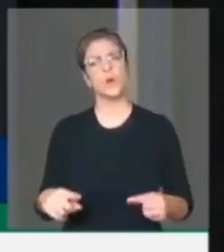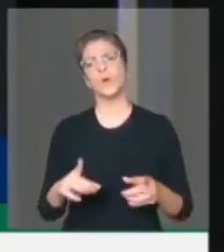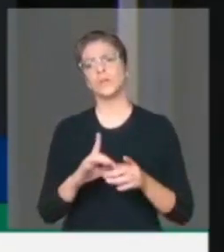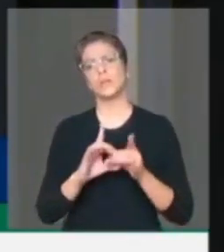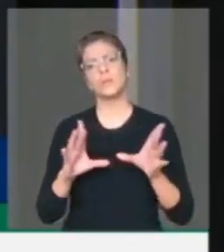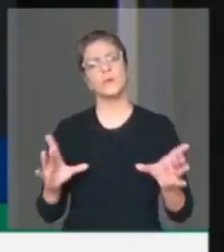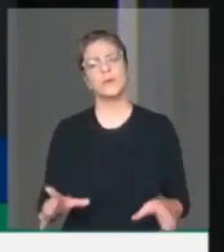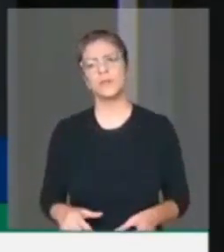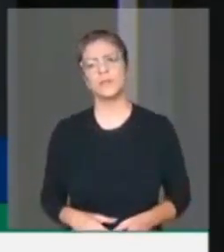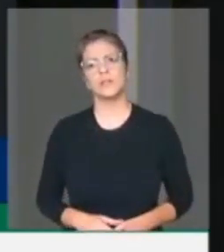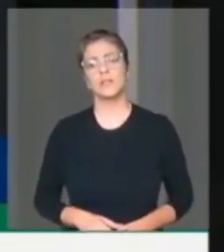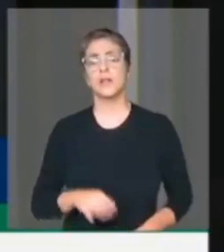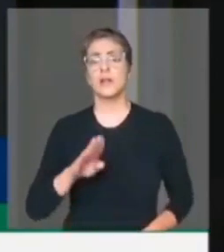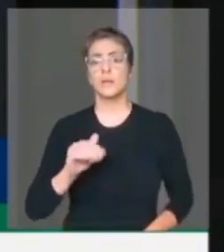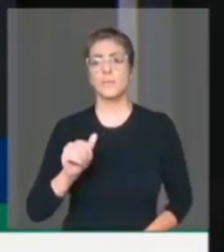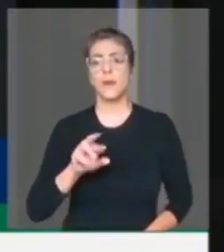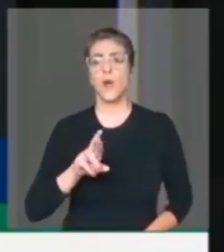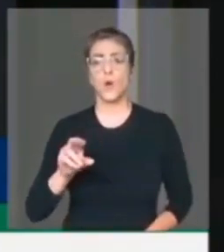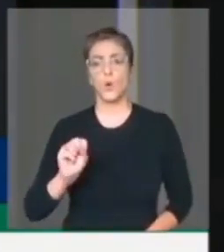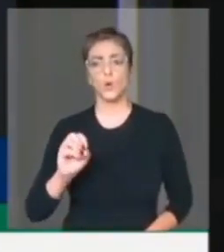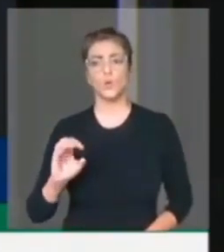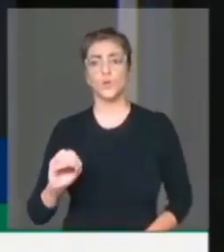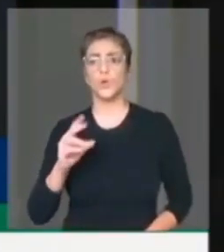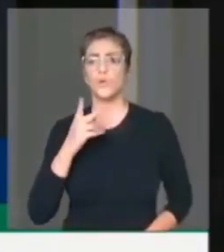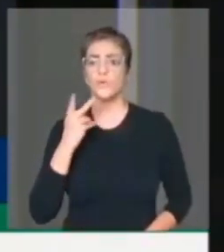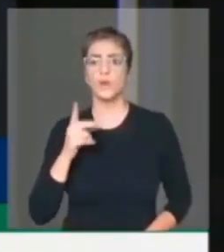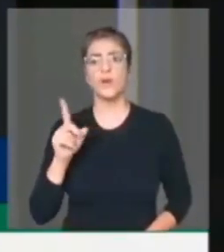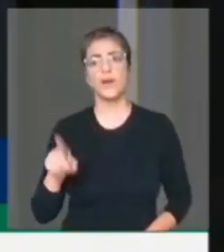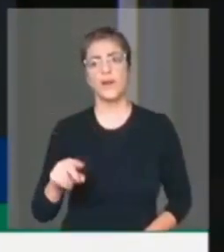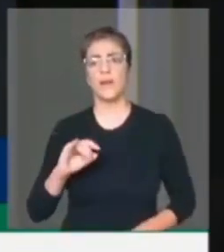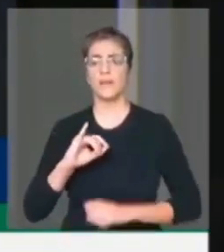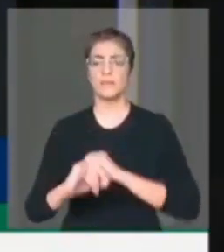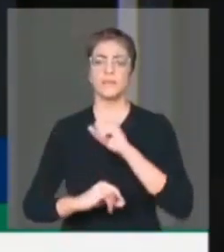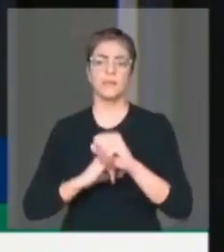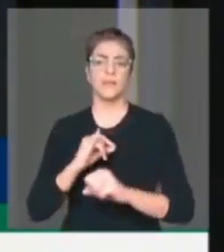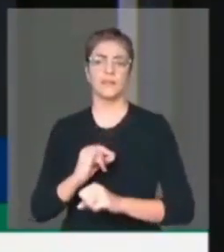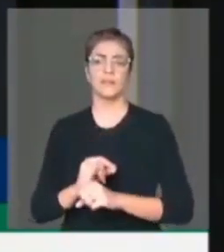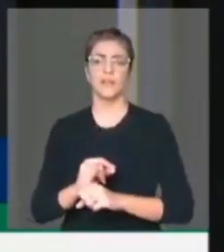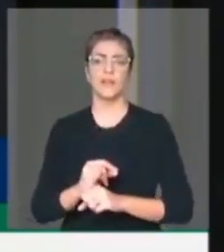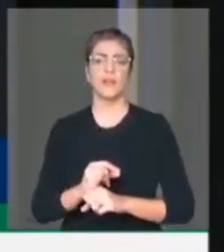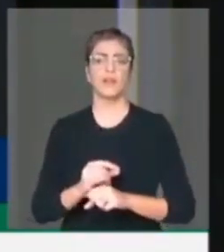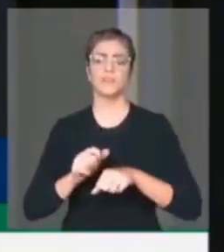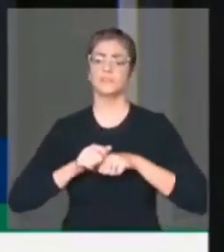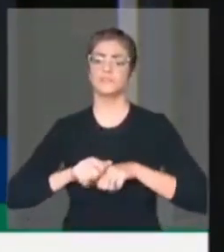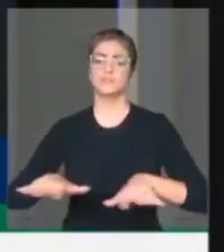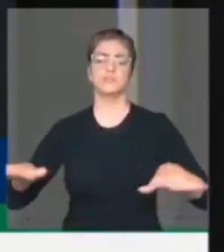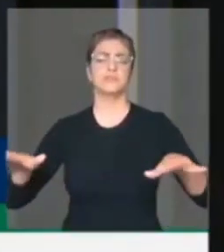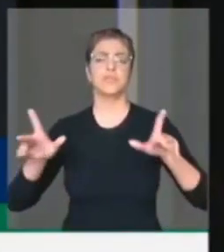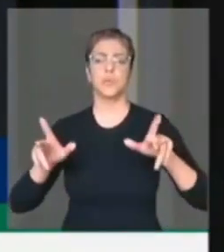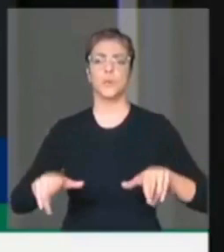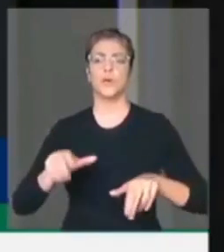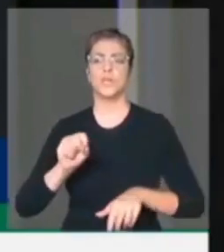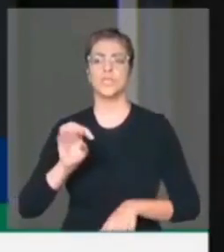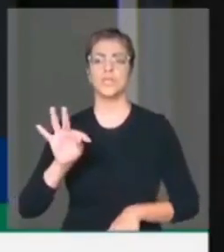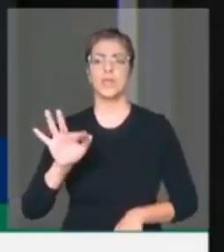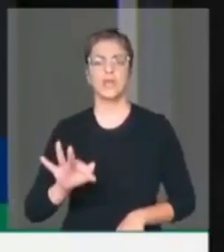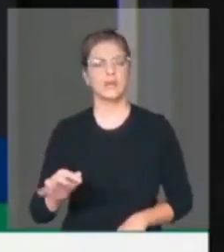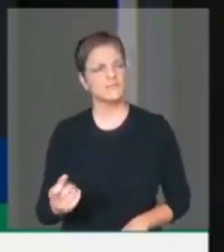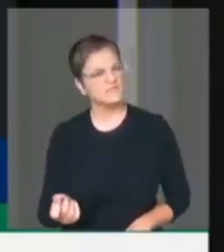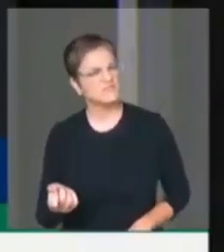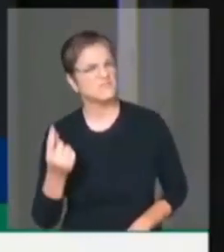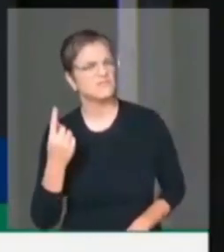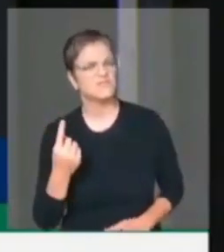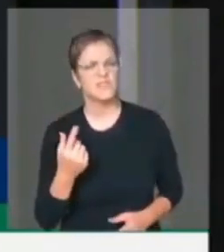Democrático de Direito. Barroso diz que a internet é a extensão da sede do STF. Que contorcionismo